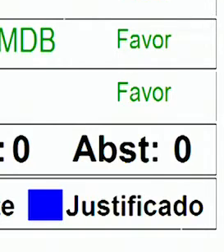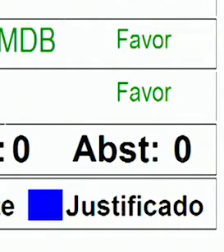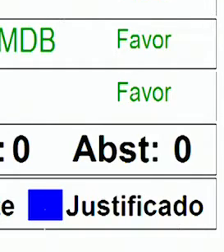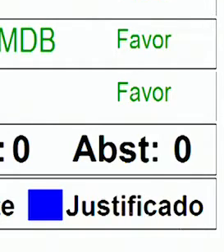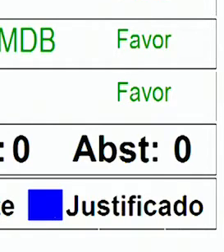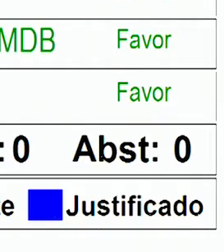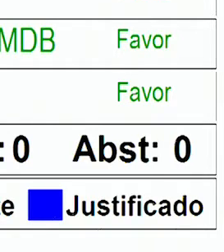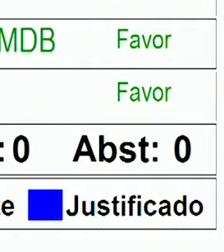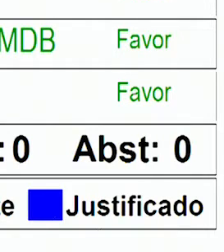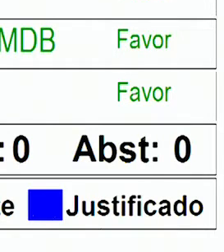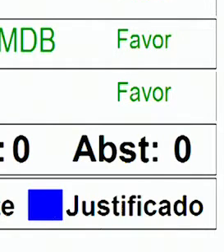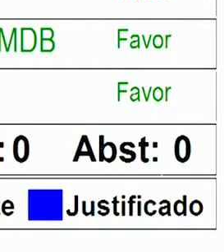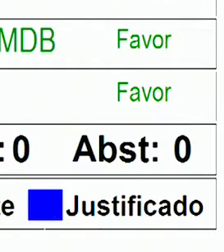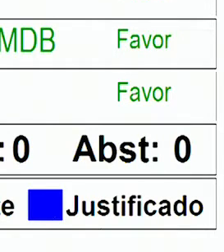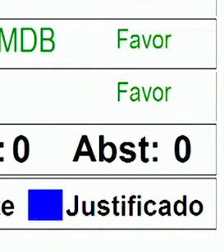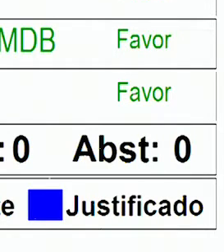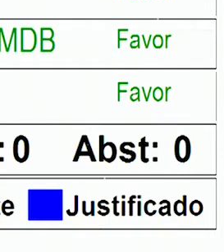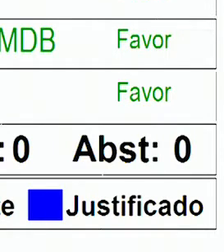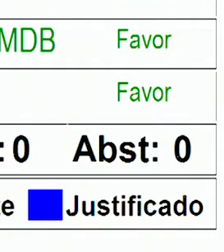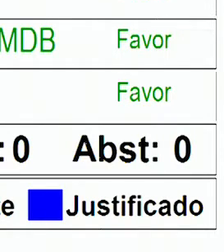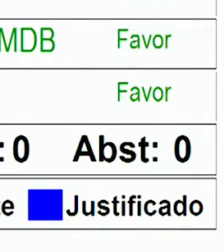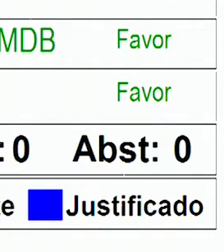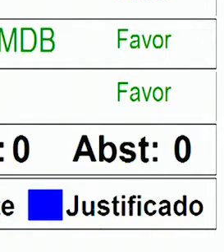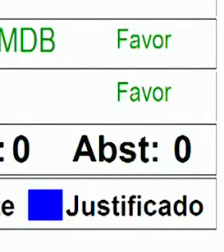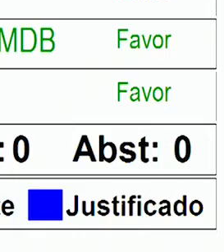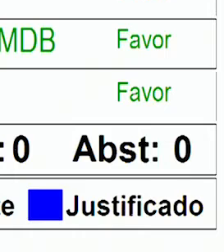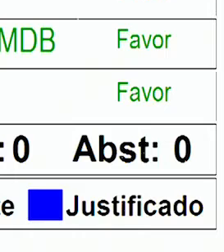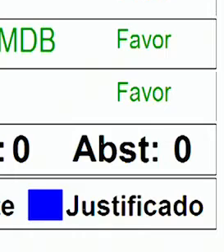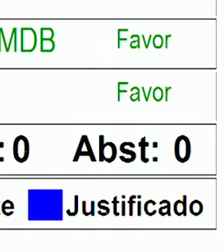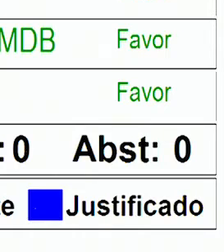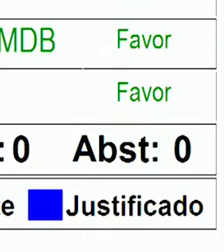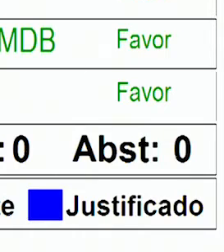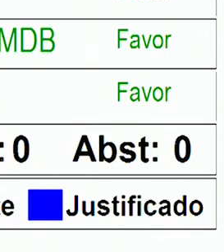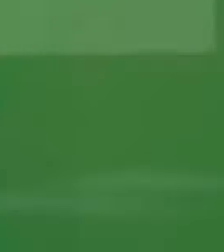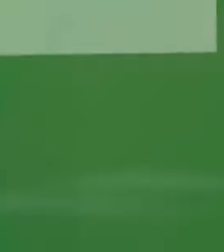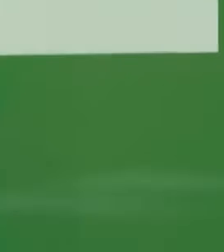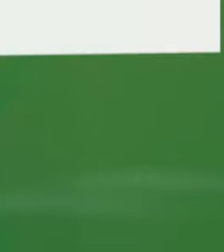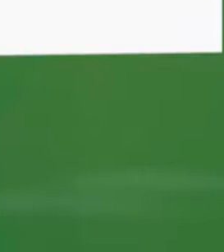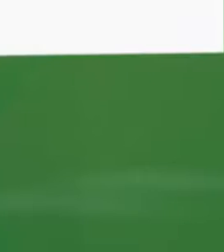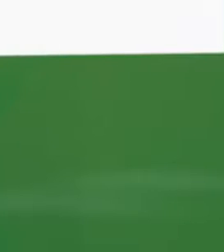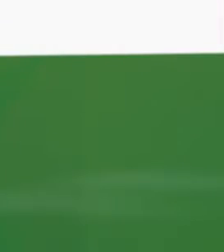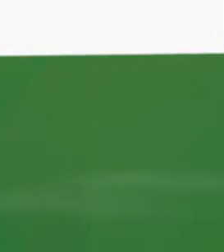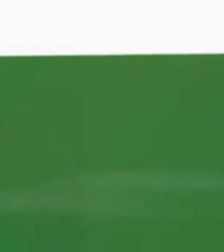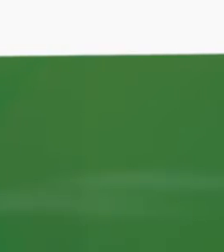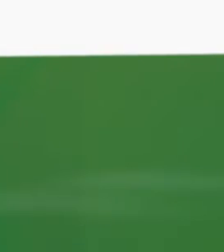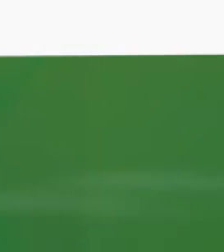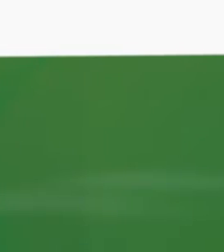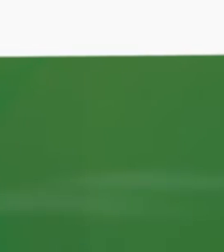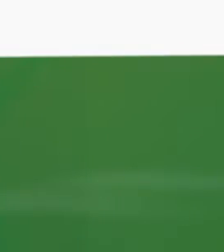A sessão está suspensa por até 2 minutos para que possamos realizar a entrega da moção.